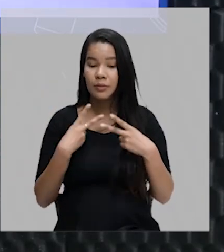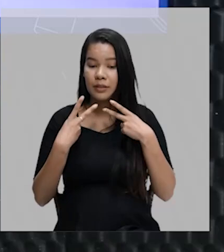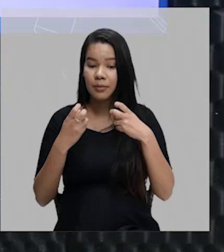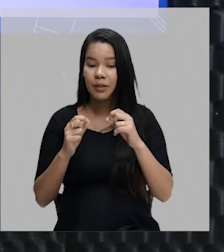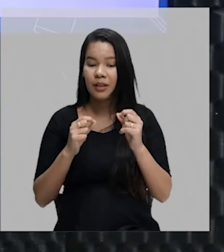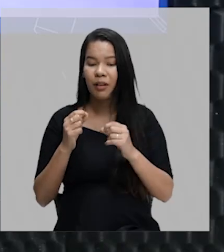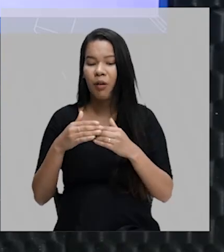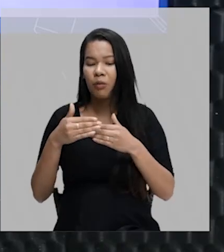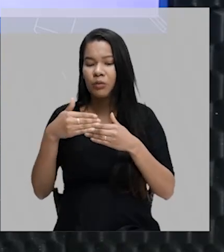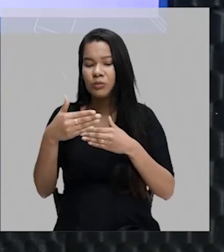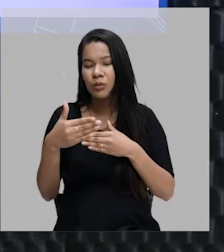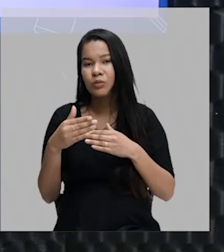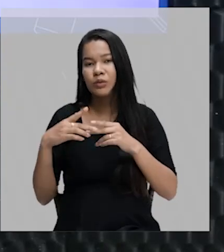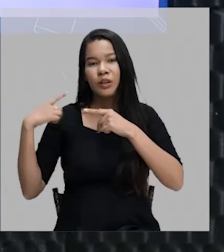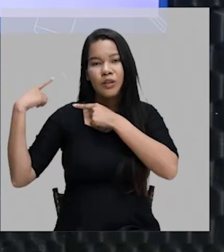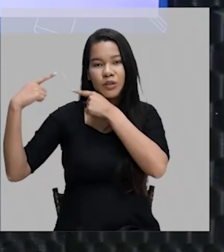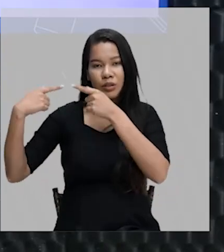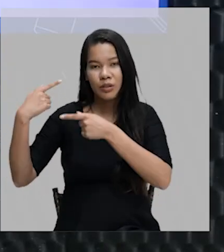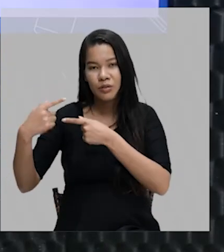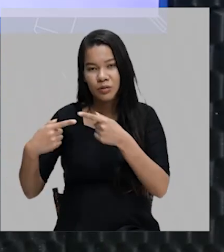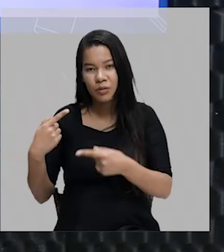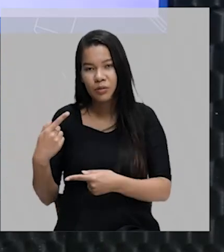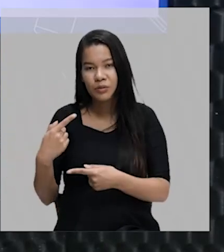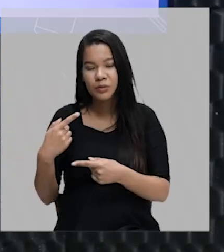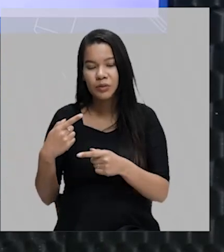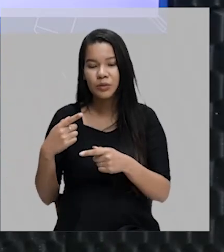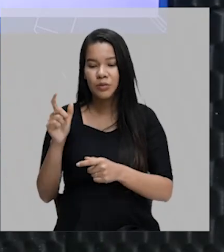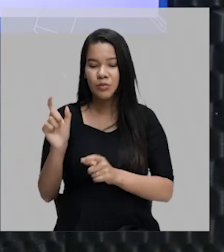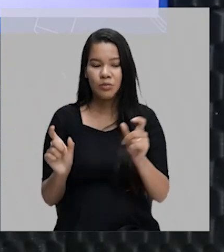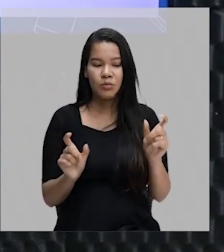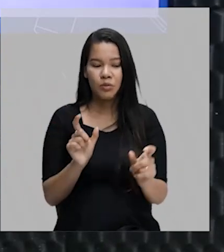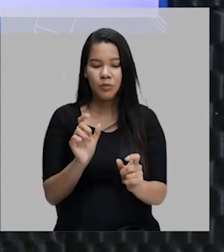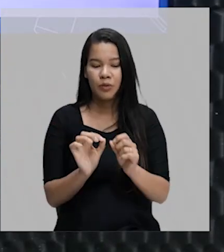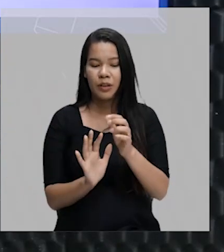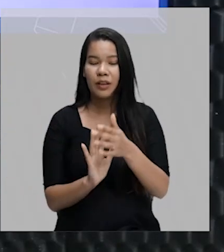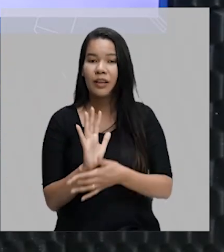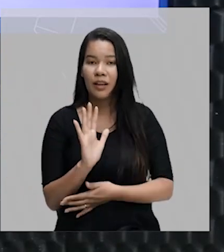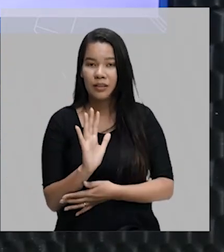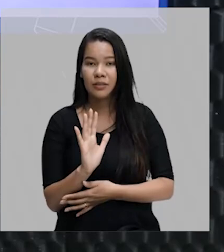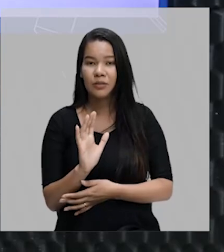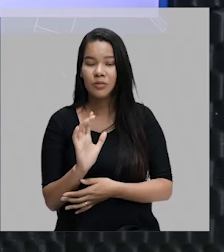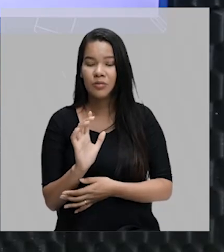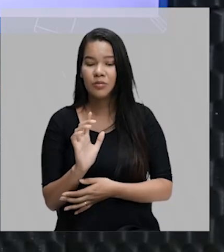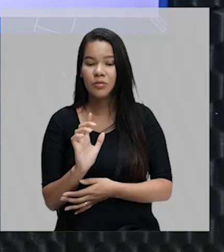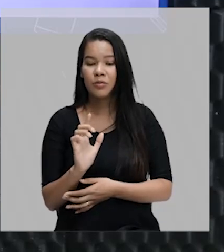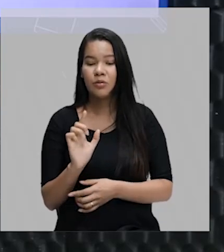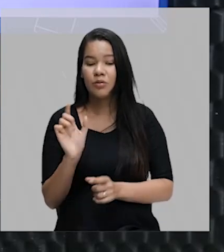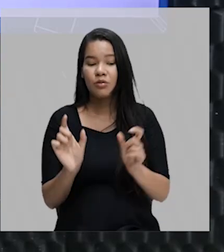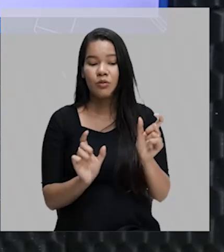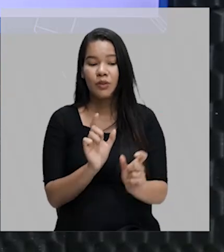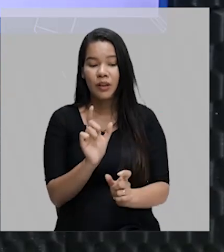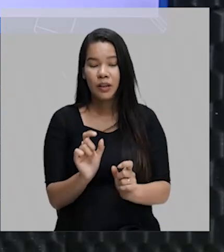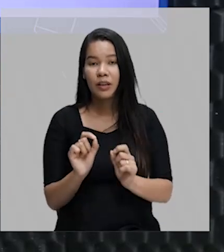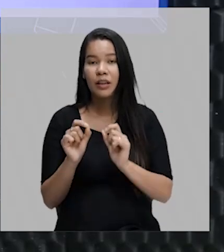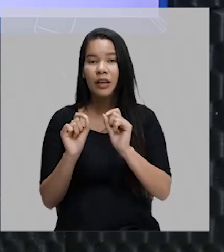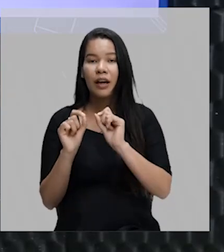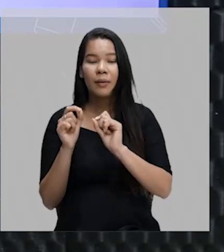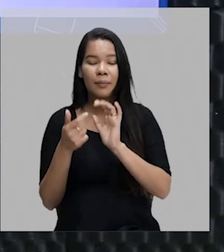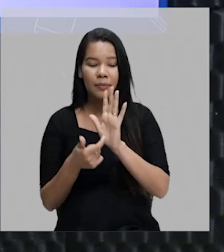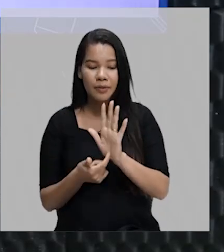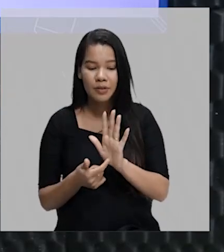longo das gerações dos indivíduos que vão sendo formados, aqueles indivíduos que apresentam a maior quantidade